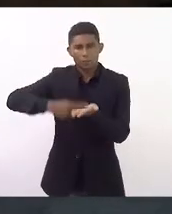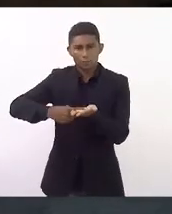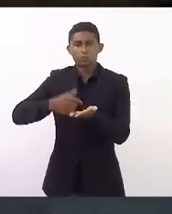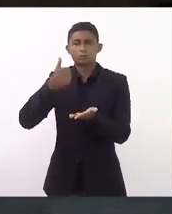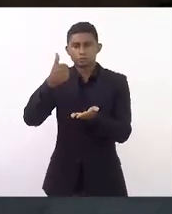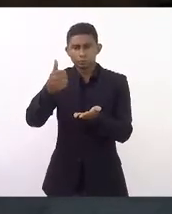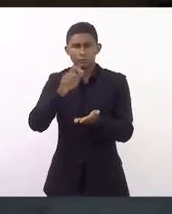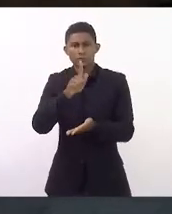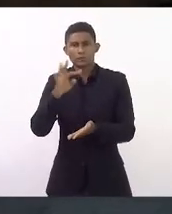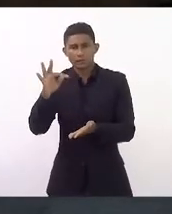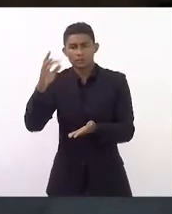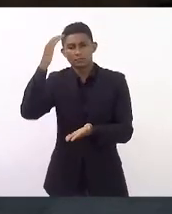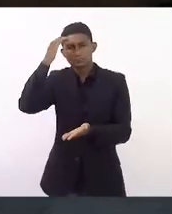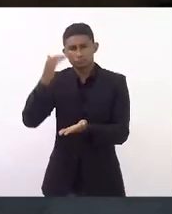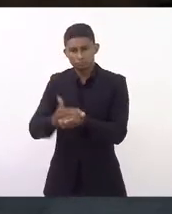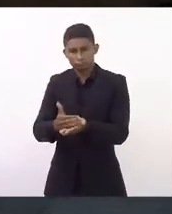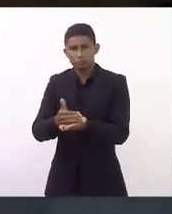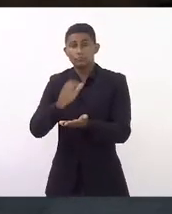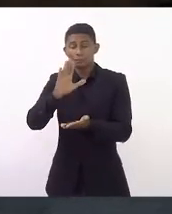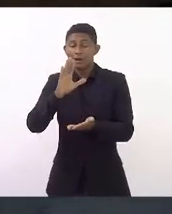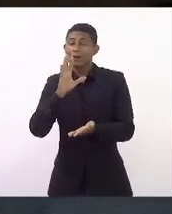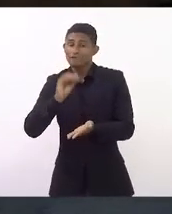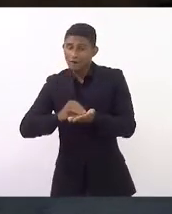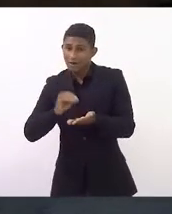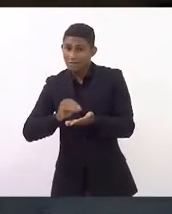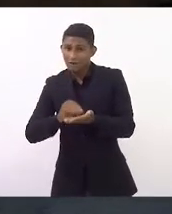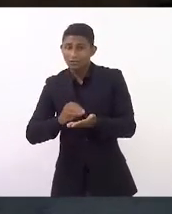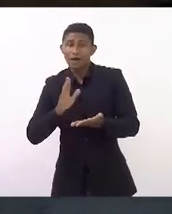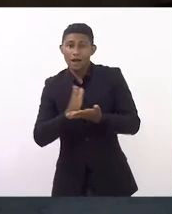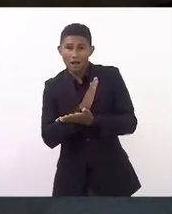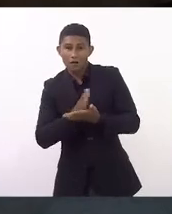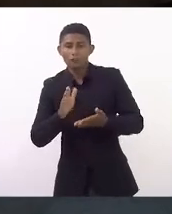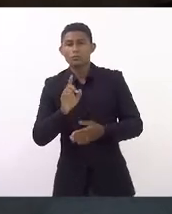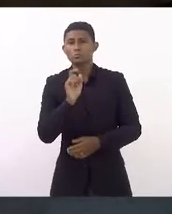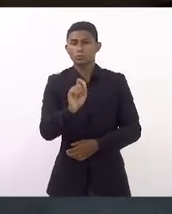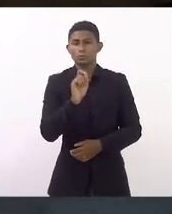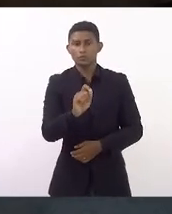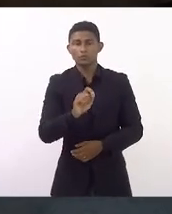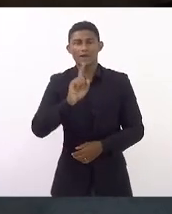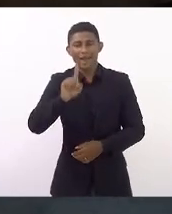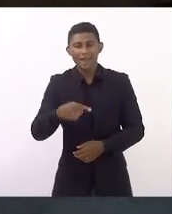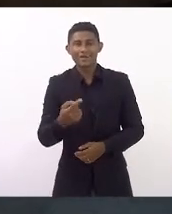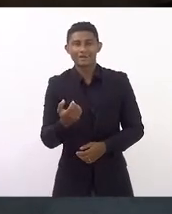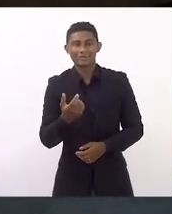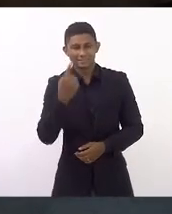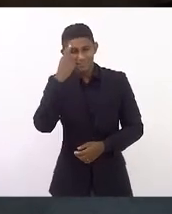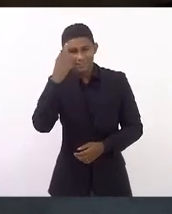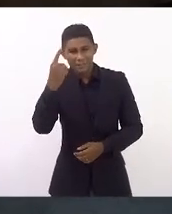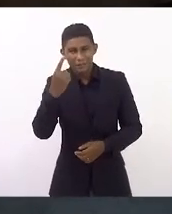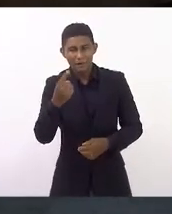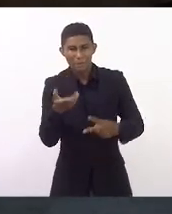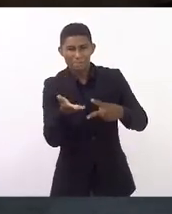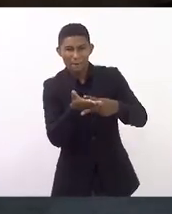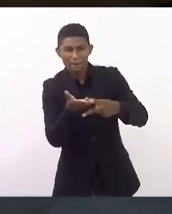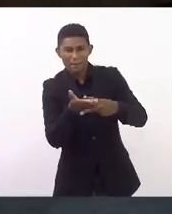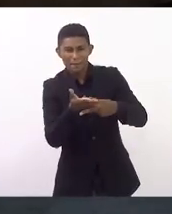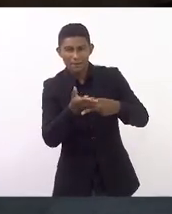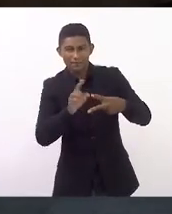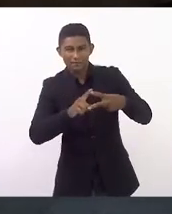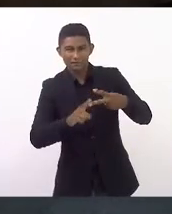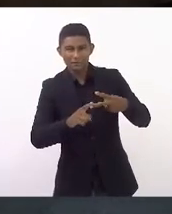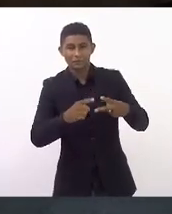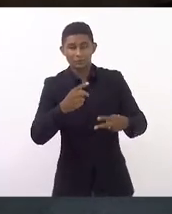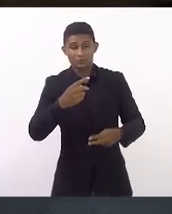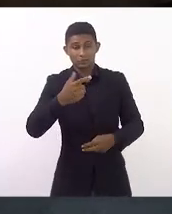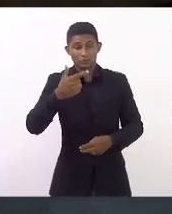GT, mas a outra parte ainda está em aberto, que é o retorno dos dois tempos da disciplina de sociologia, que isso faria com que o primeiro